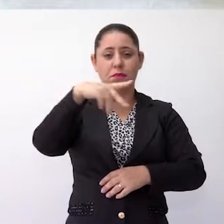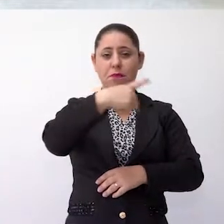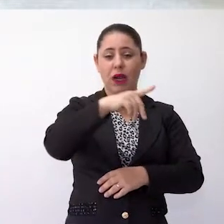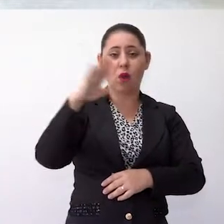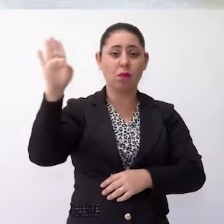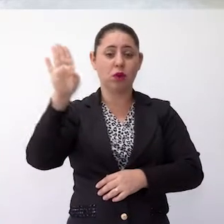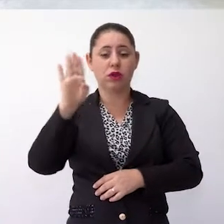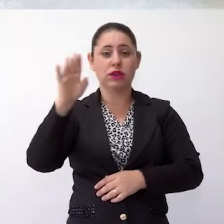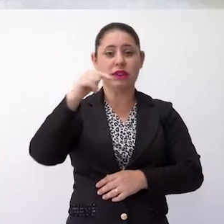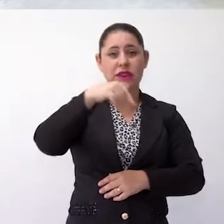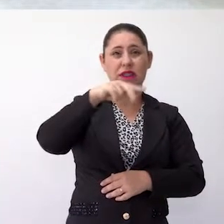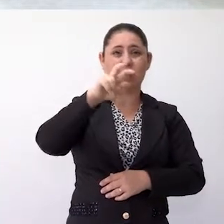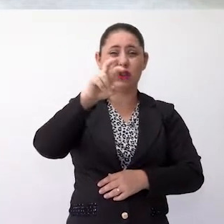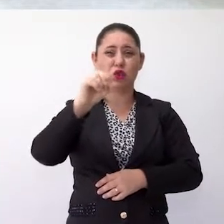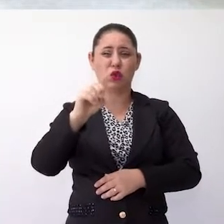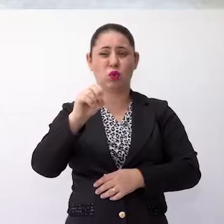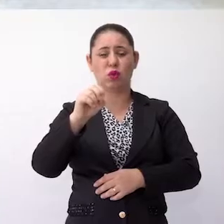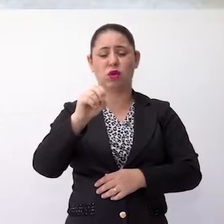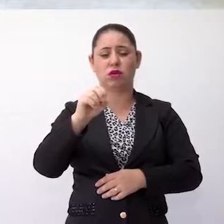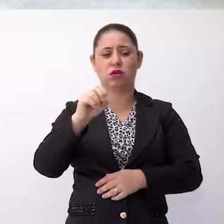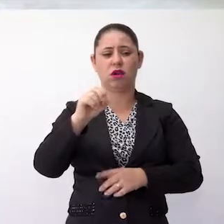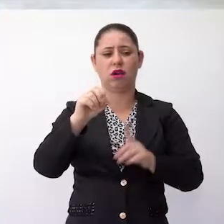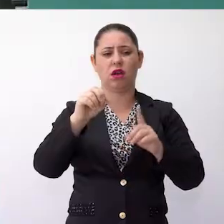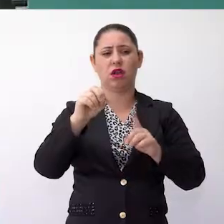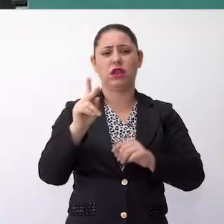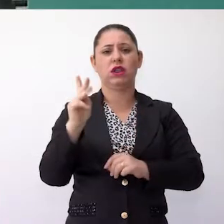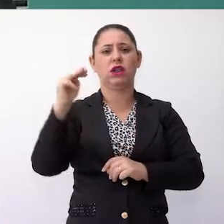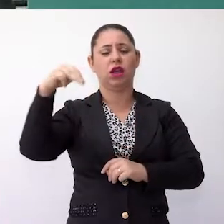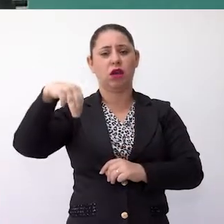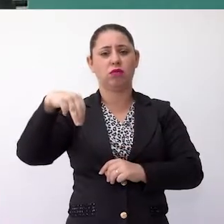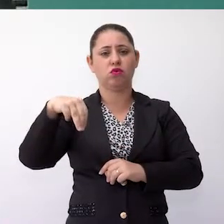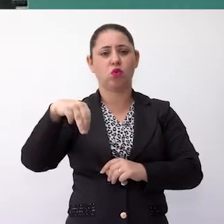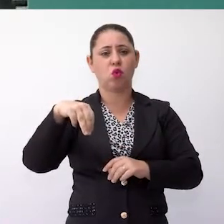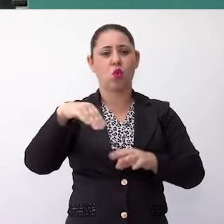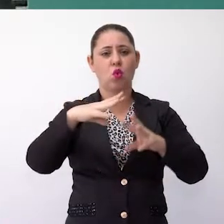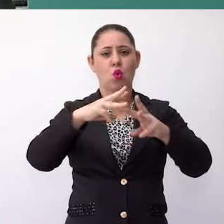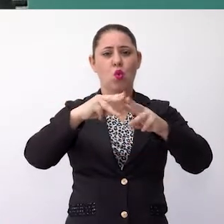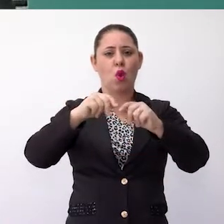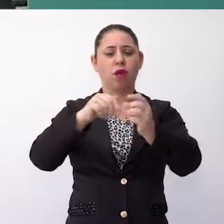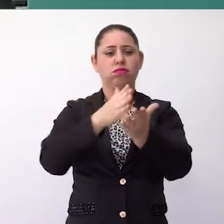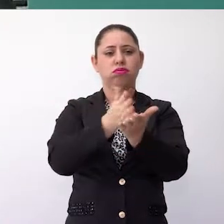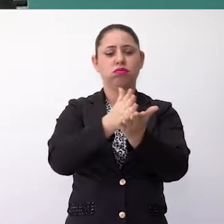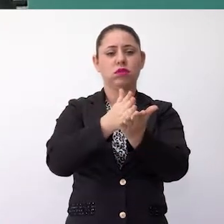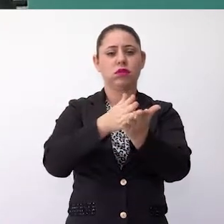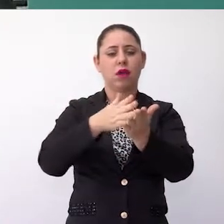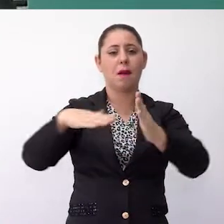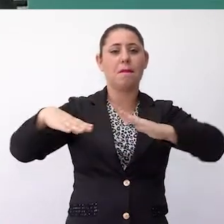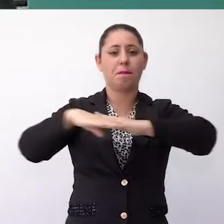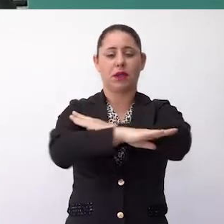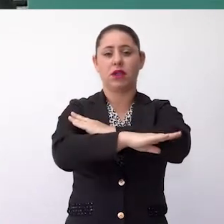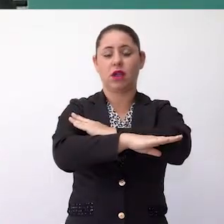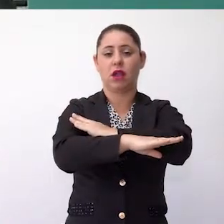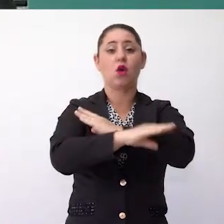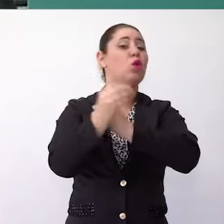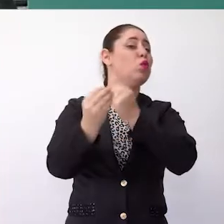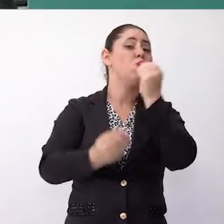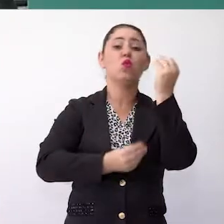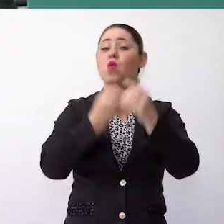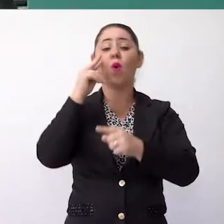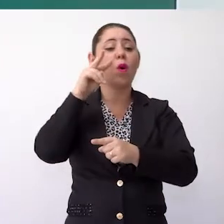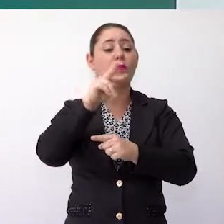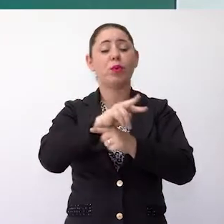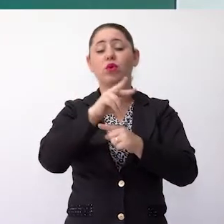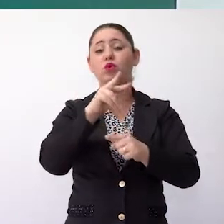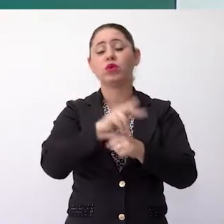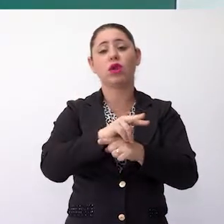Bolívia, 750 quilômetros de fronteira seca. Então. É uma fronteira muito extensa. E como fazer isso? Como